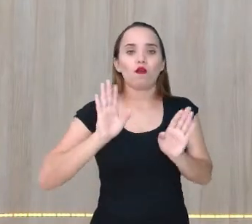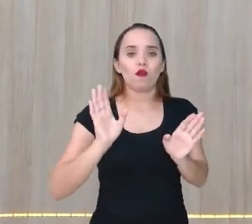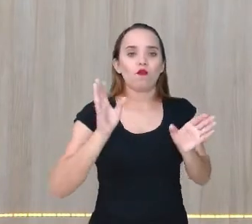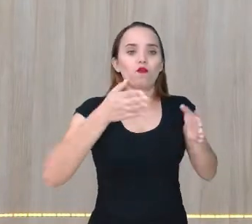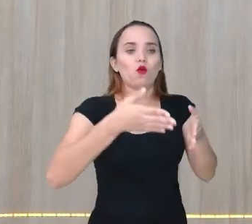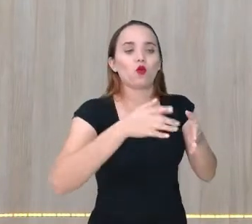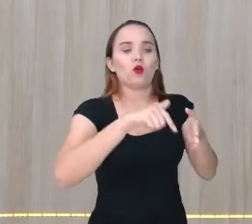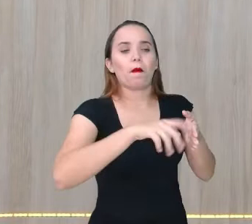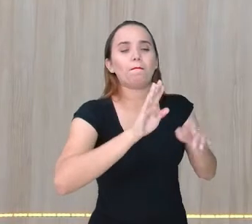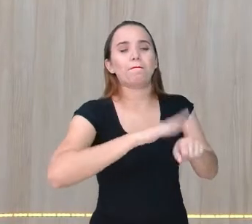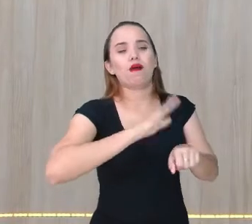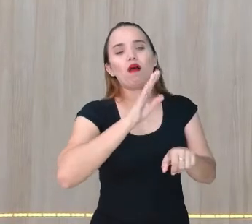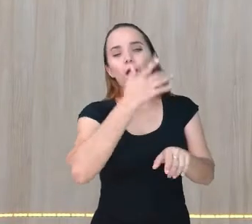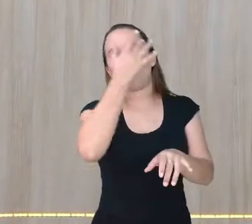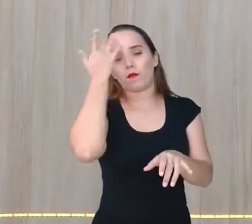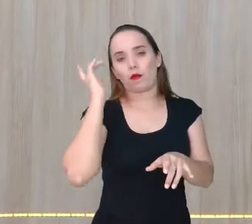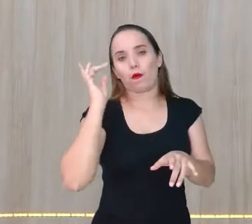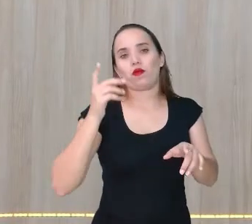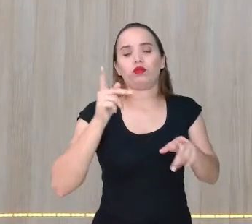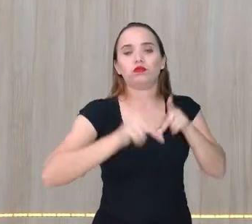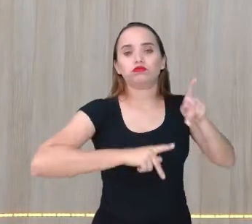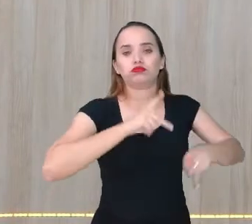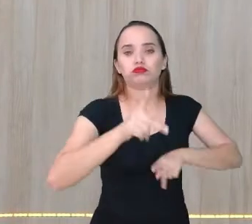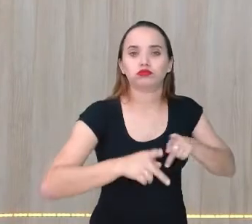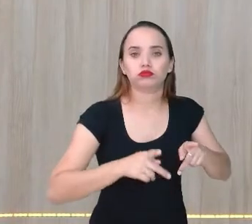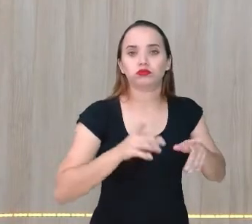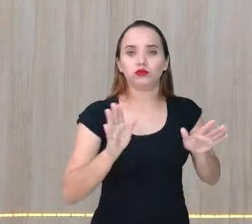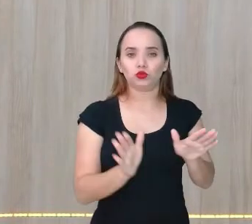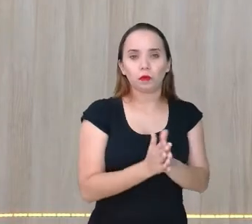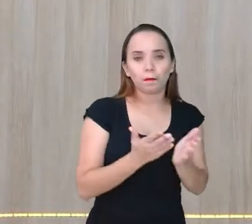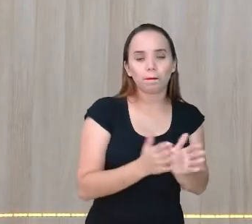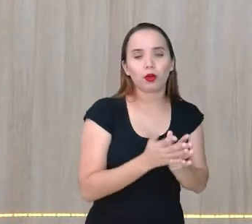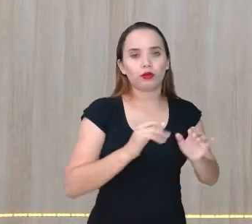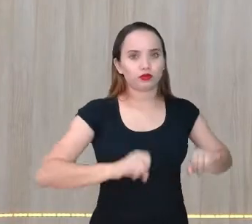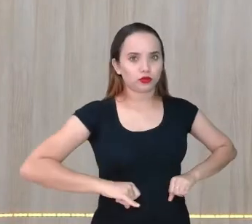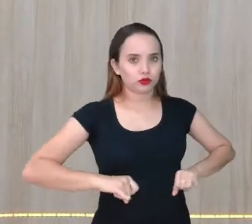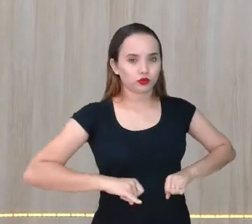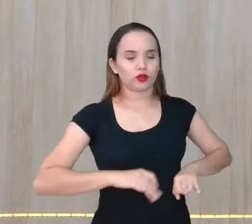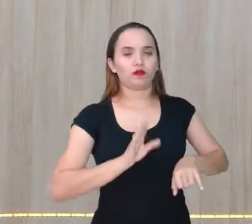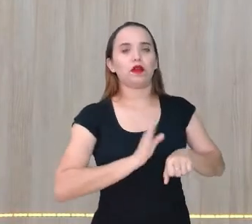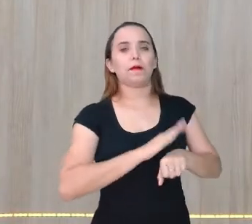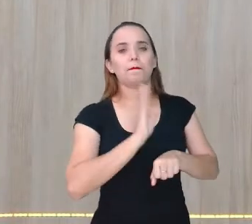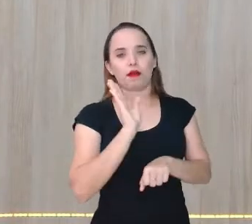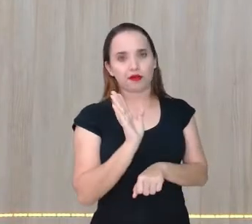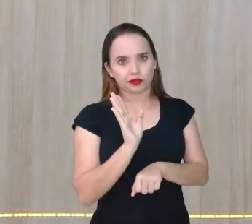pobre, né? Então essa população fica muito mais vulnerável, muito mais